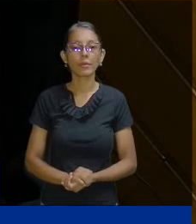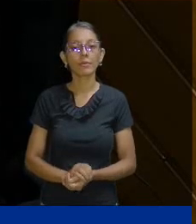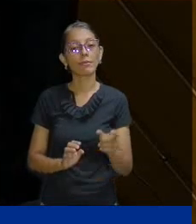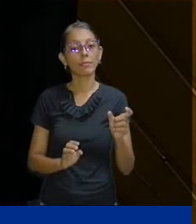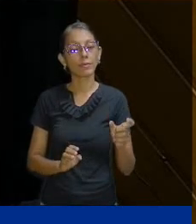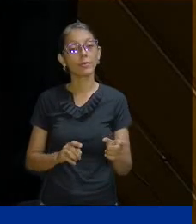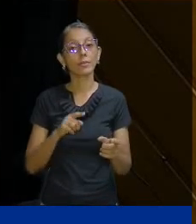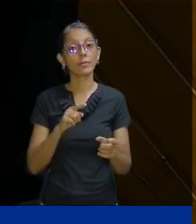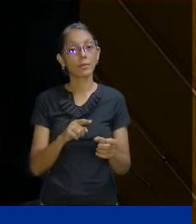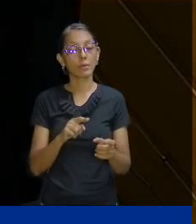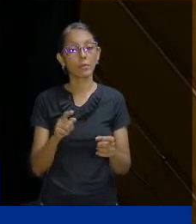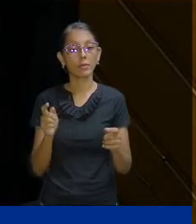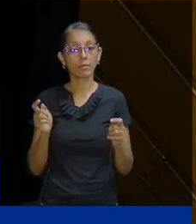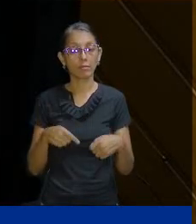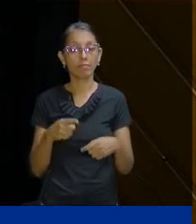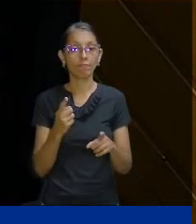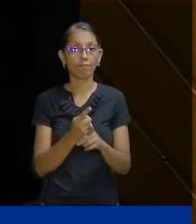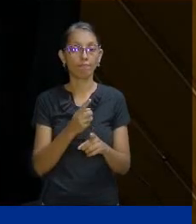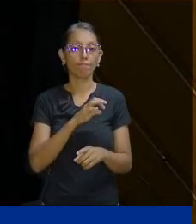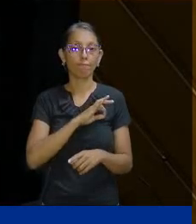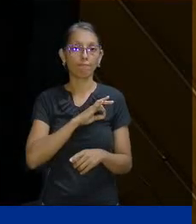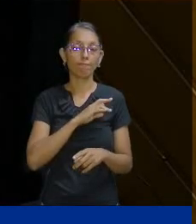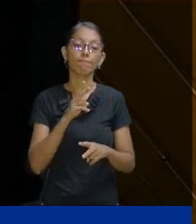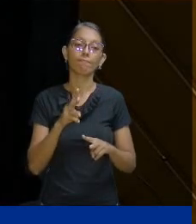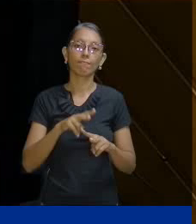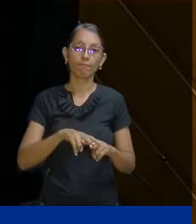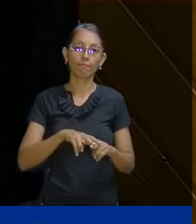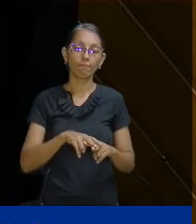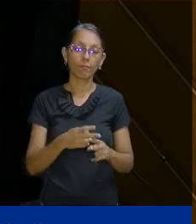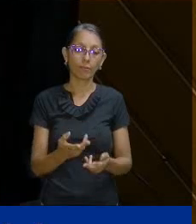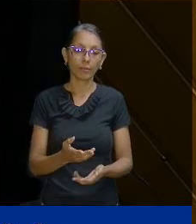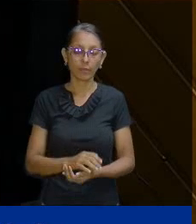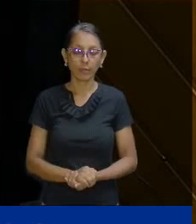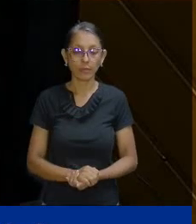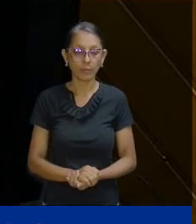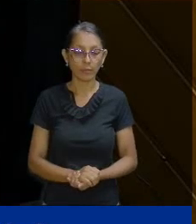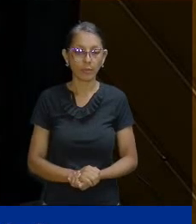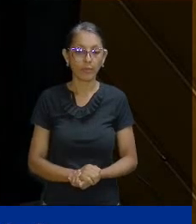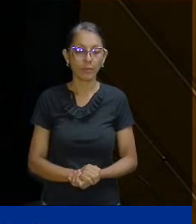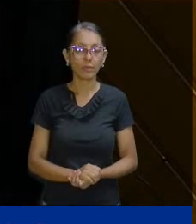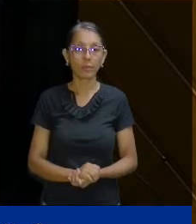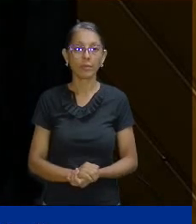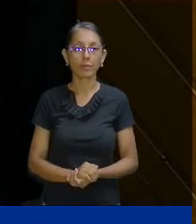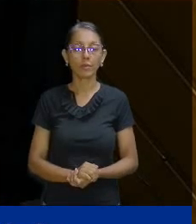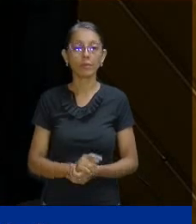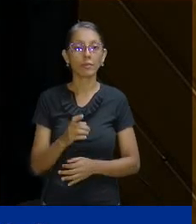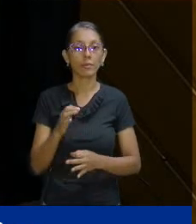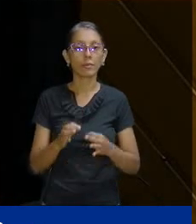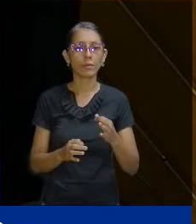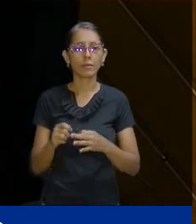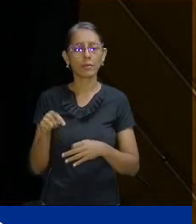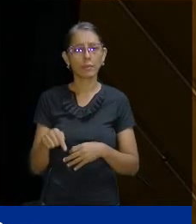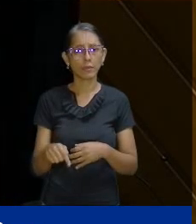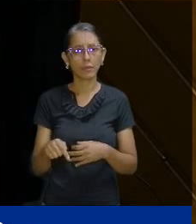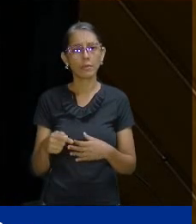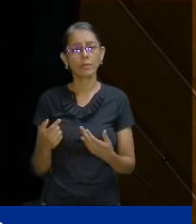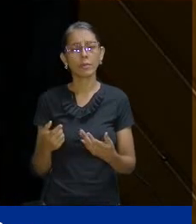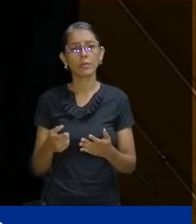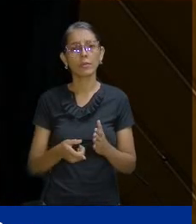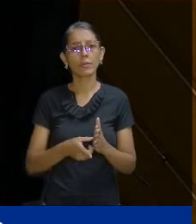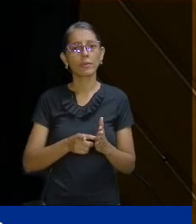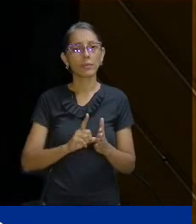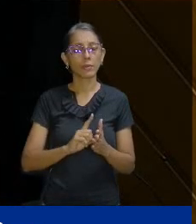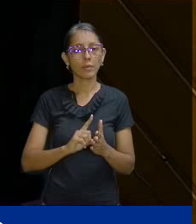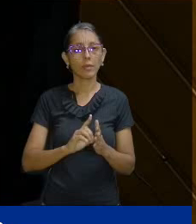na apreensão de materiais de campanha. O julgamento anterior desta Corte Regional foi anulado pelo TSE,